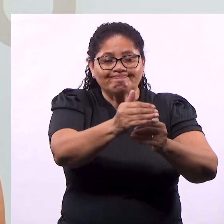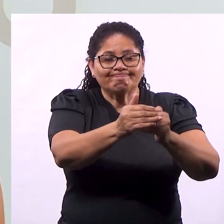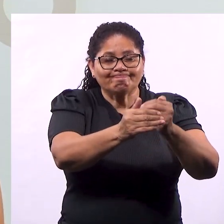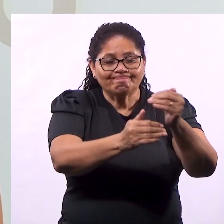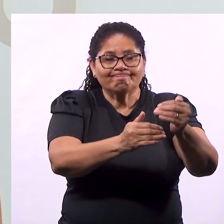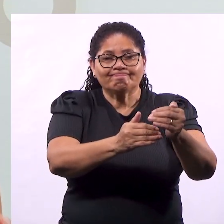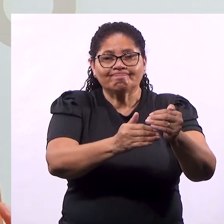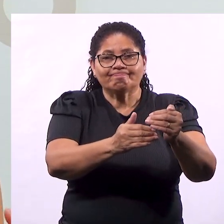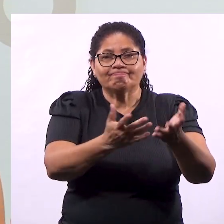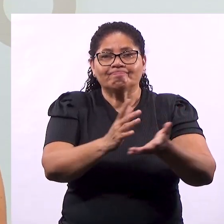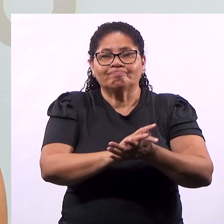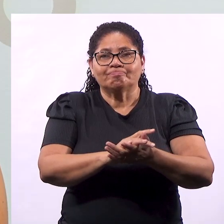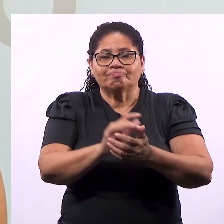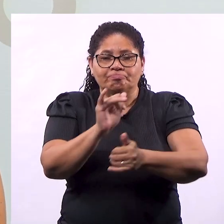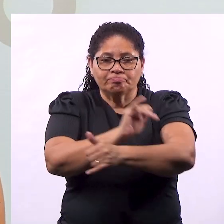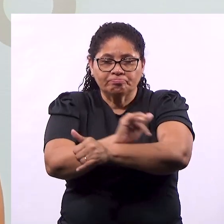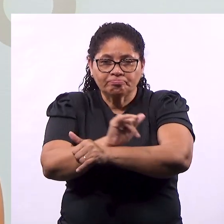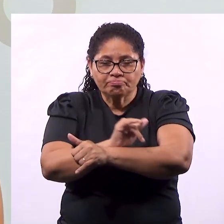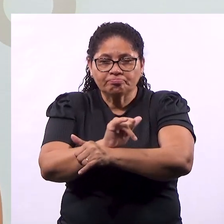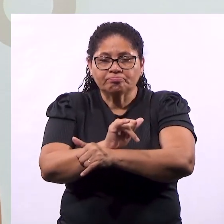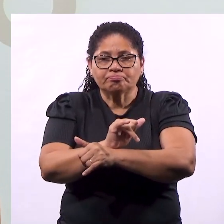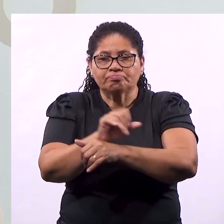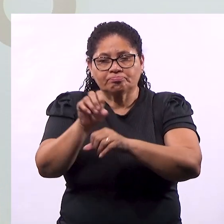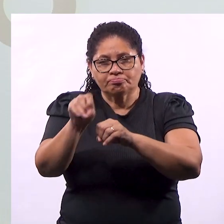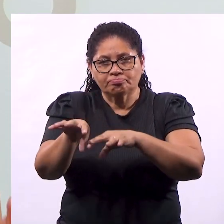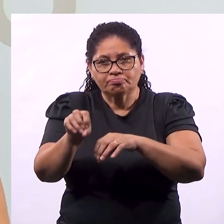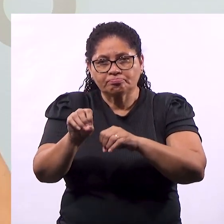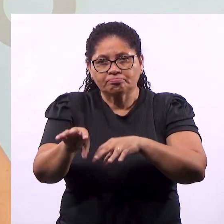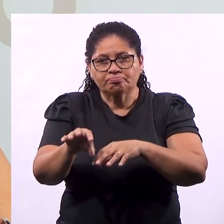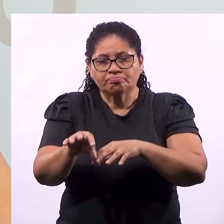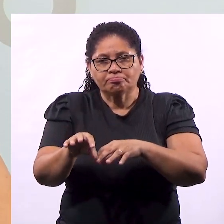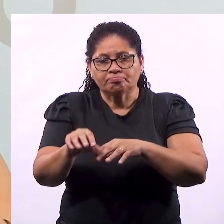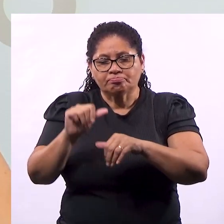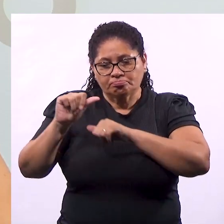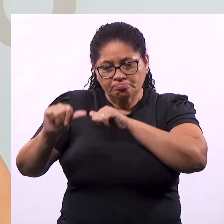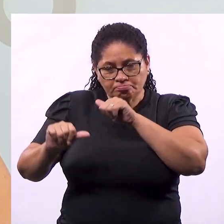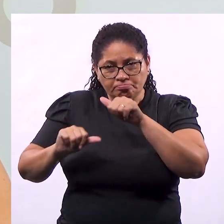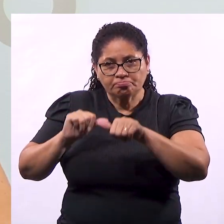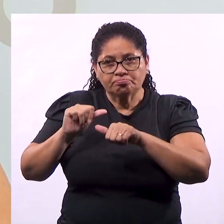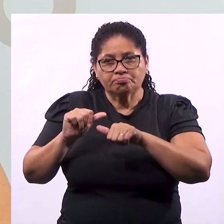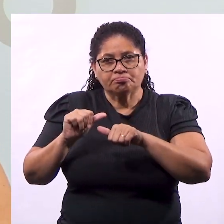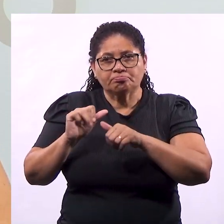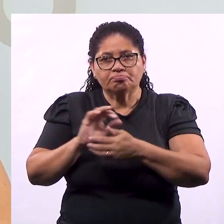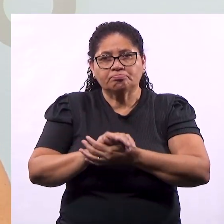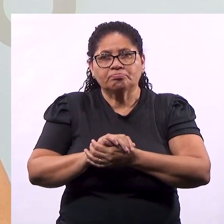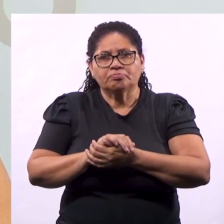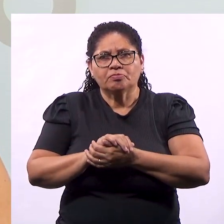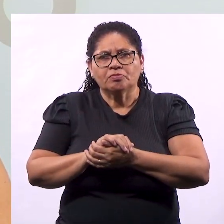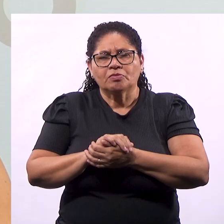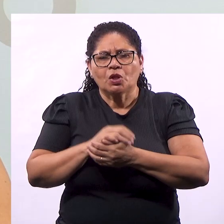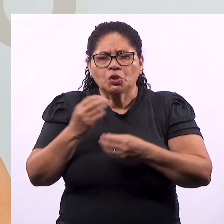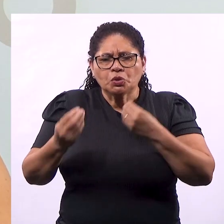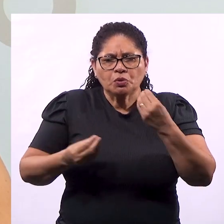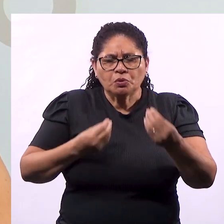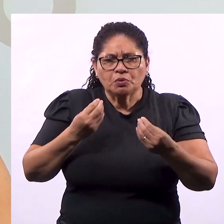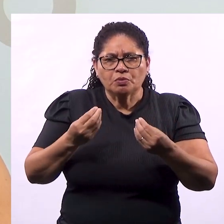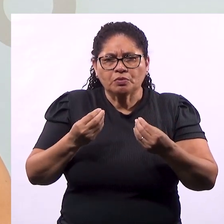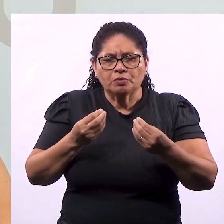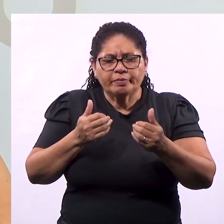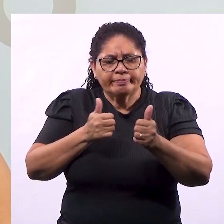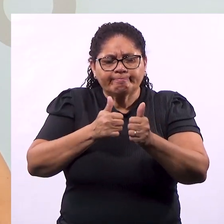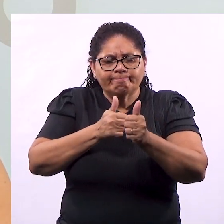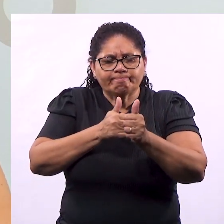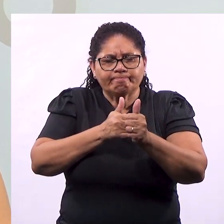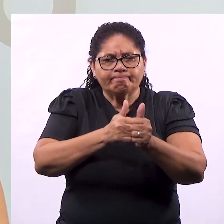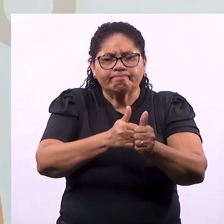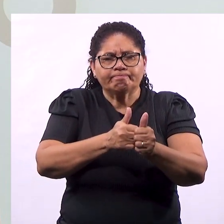o processo Vou definir estratégias de ensino que são avaliação né de modo que eu